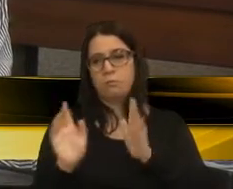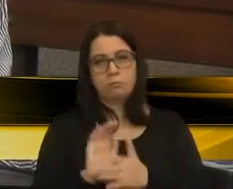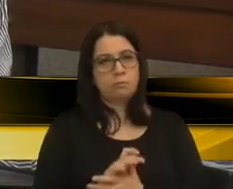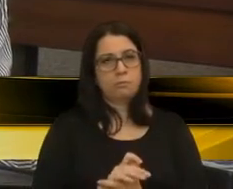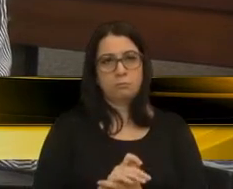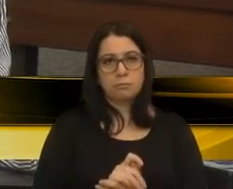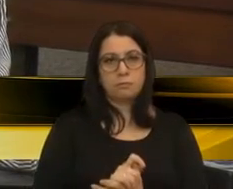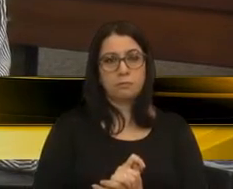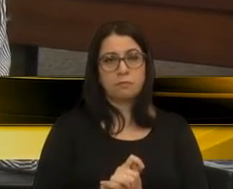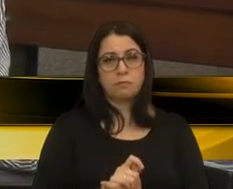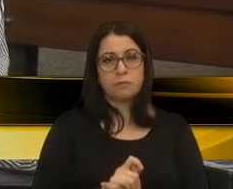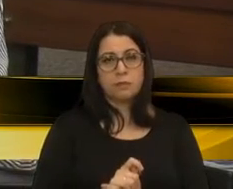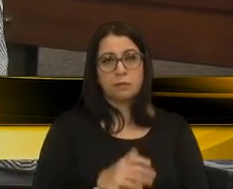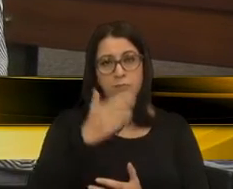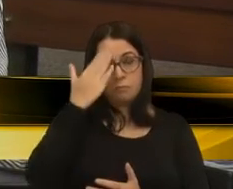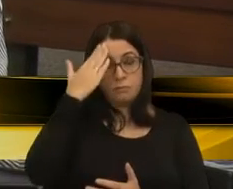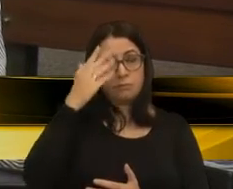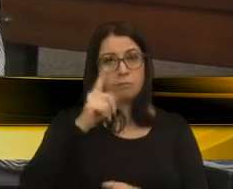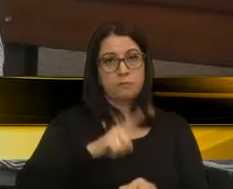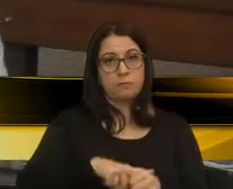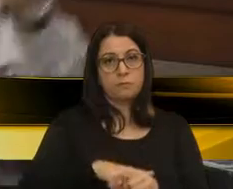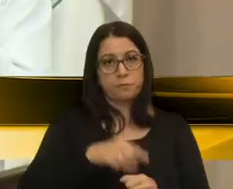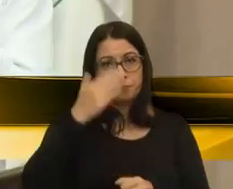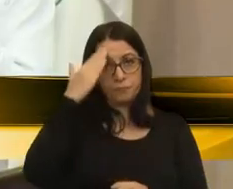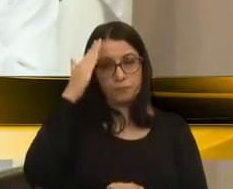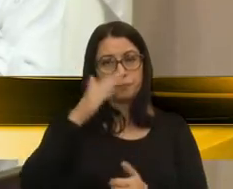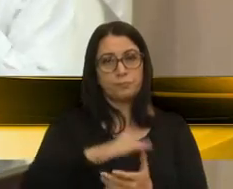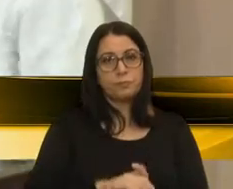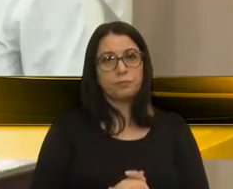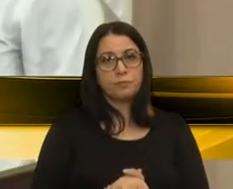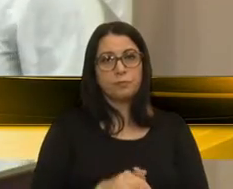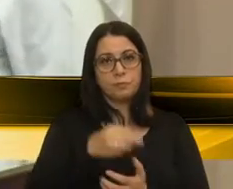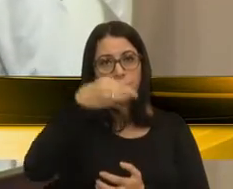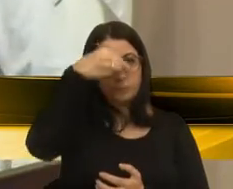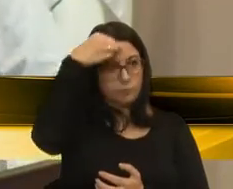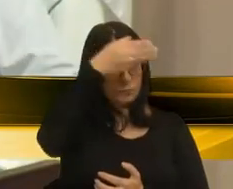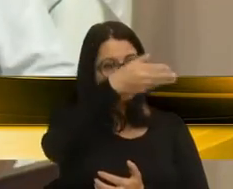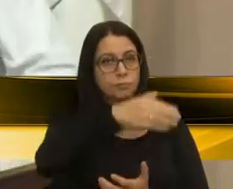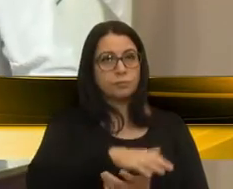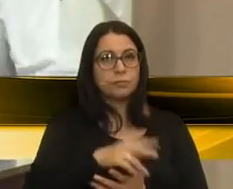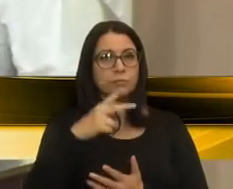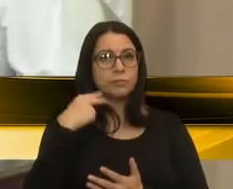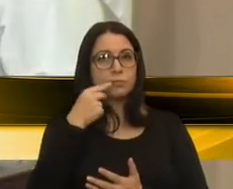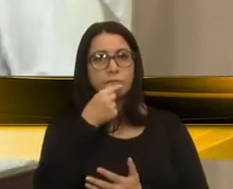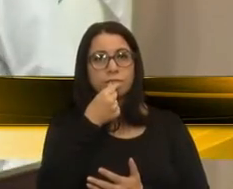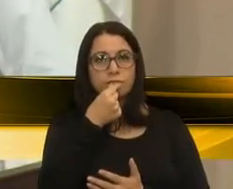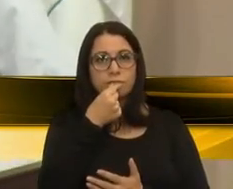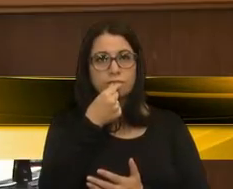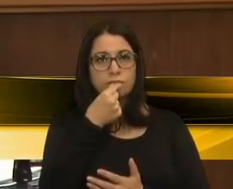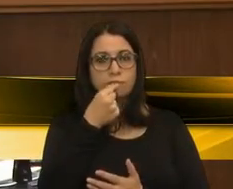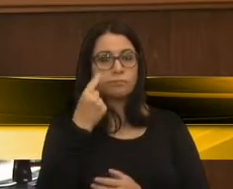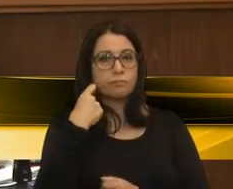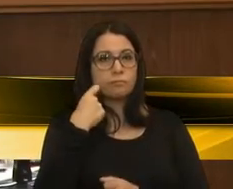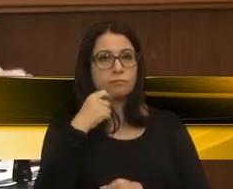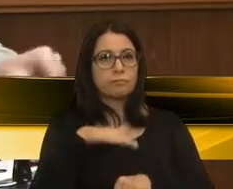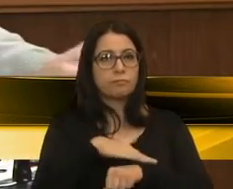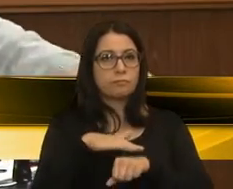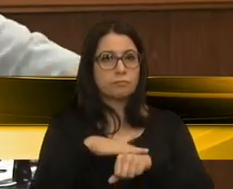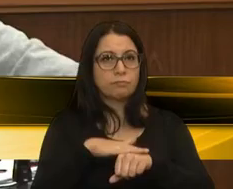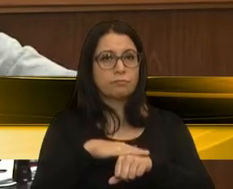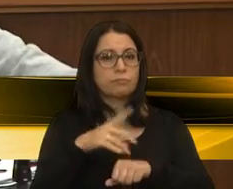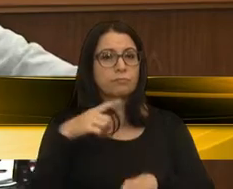sendo colocada. Obrigado pela parte. Obrigado, vereador. Vereador Kiko. Vereador Beltrão, sexta-feira, conversando com o deputado